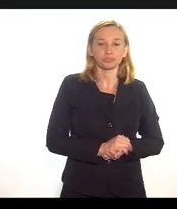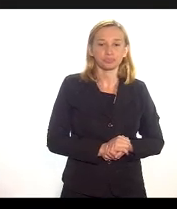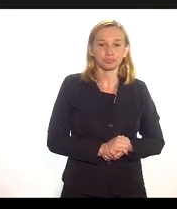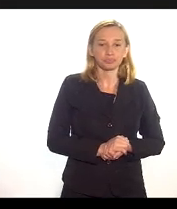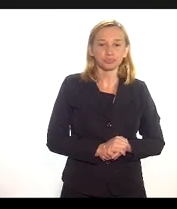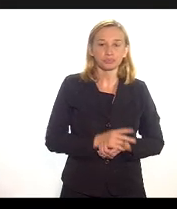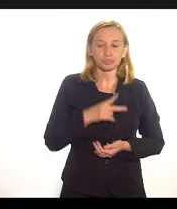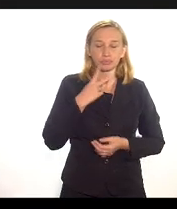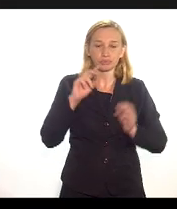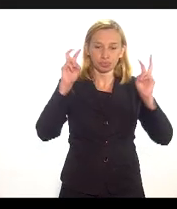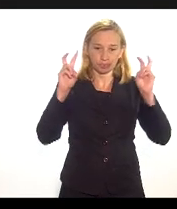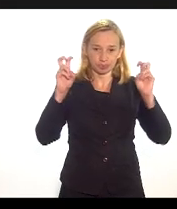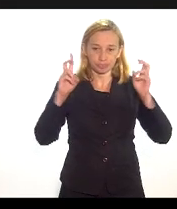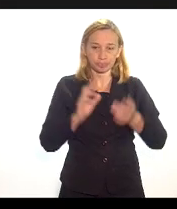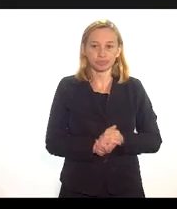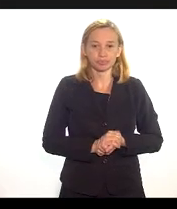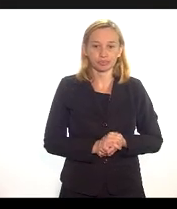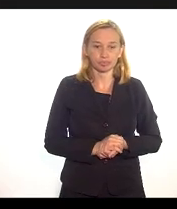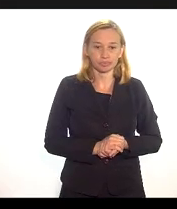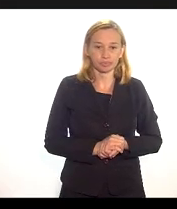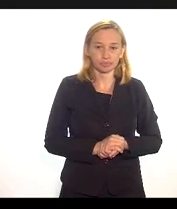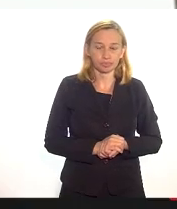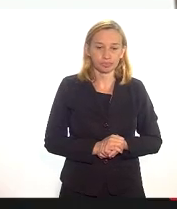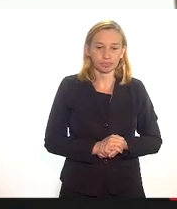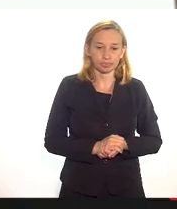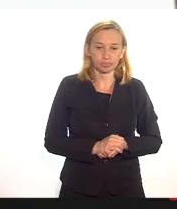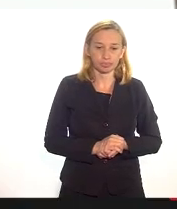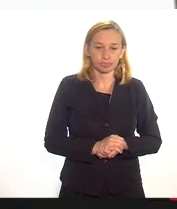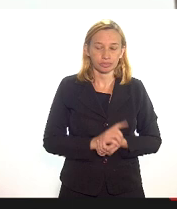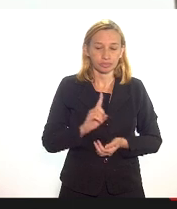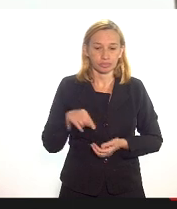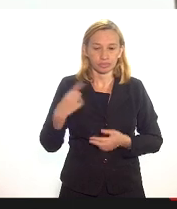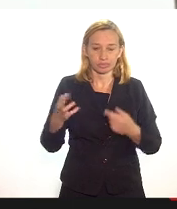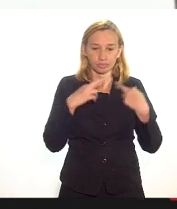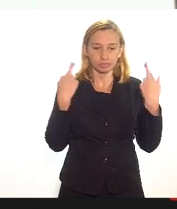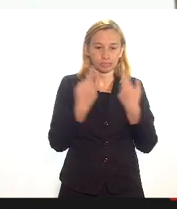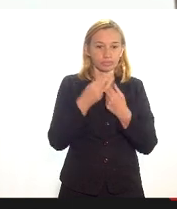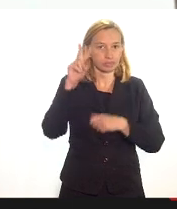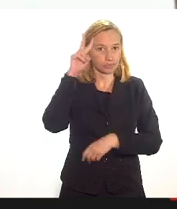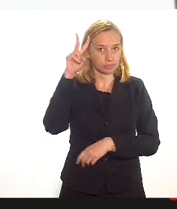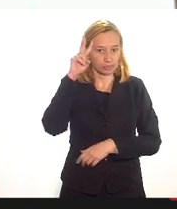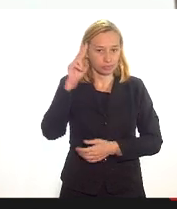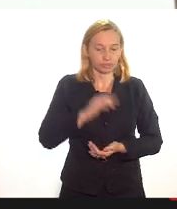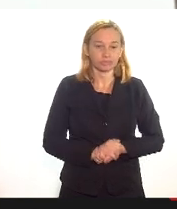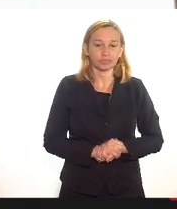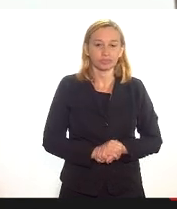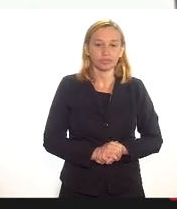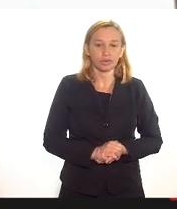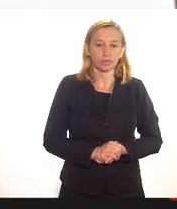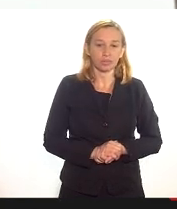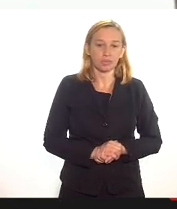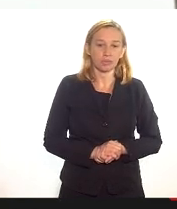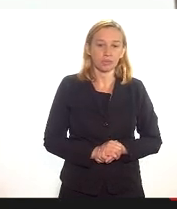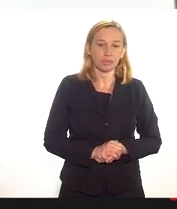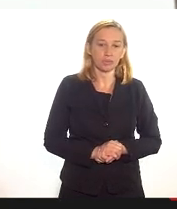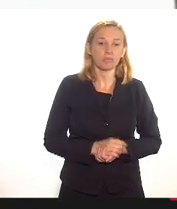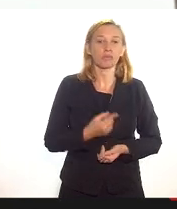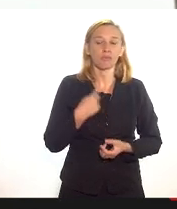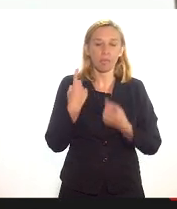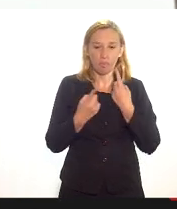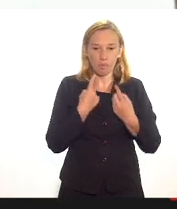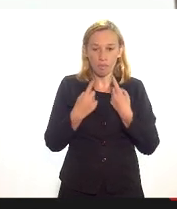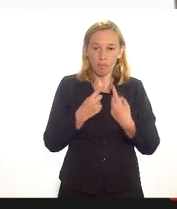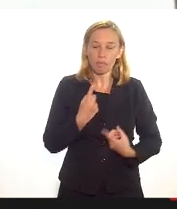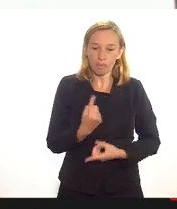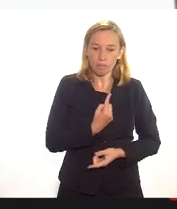de eu levantar as questões, eu queria deliberar sobre a próxima reunião de segunda-feira. Nós